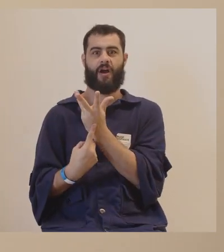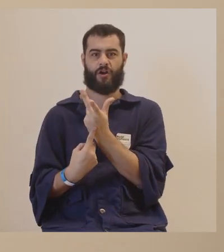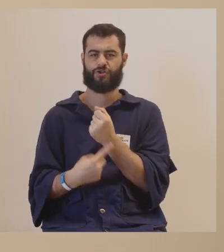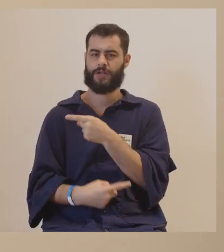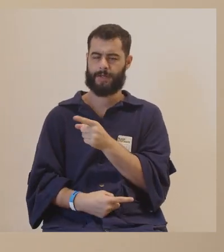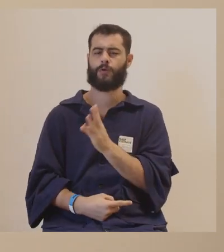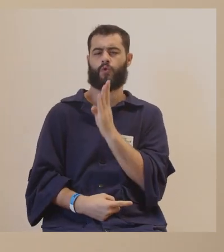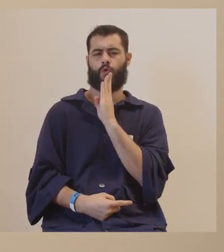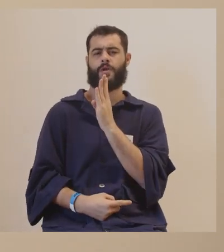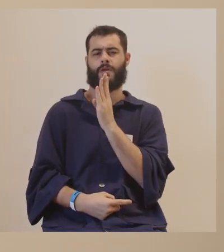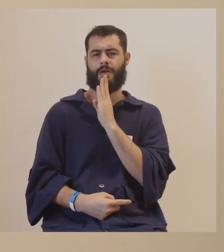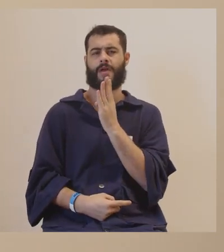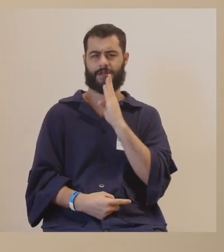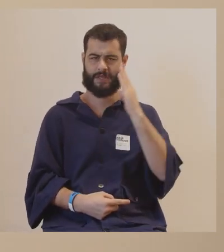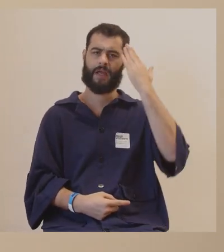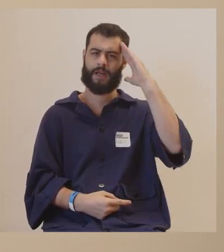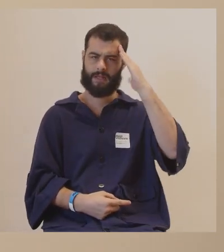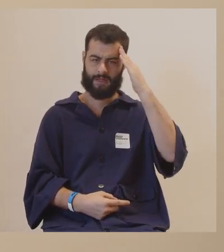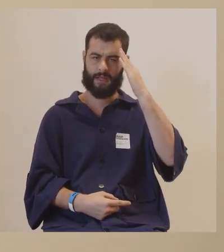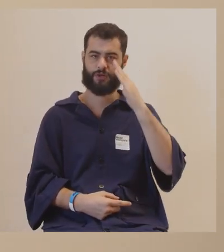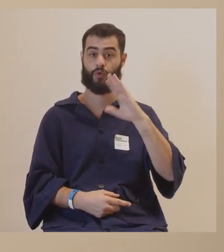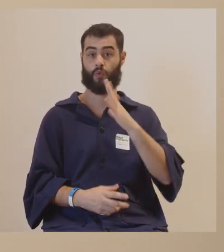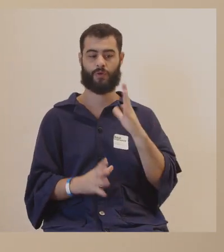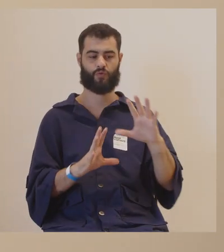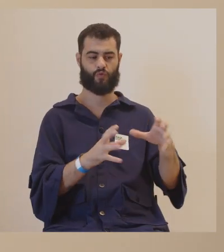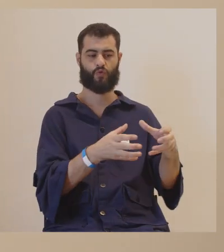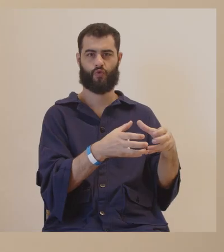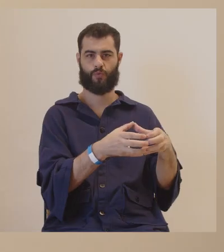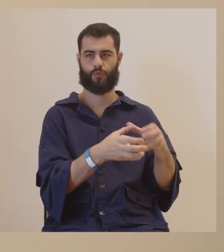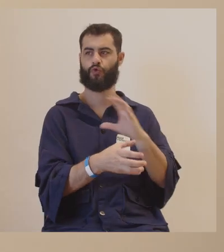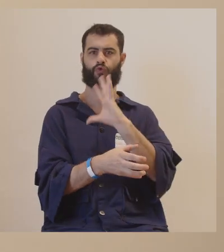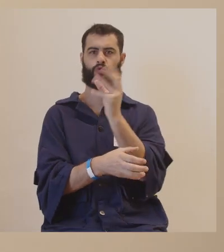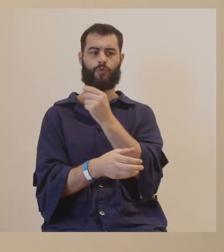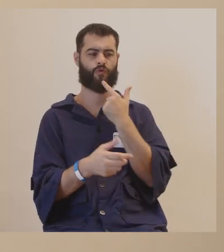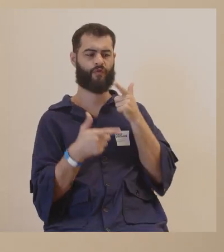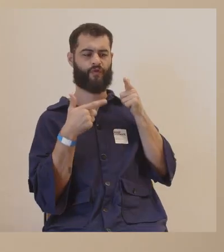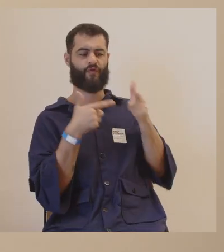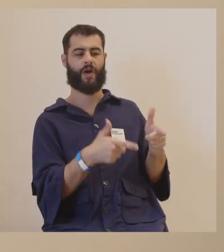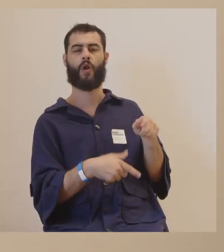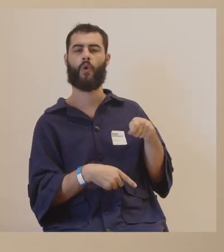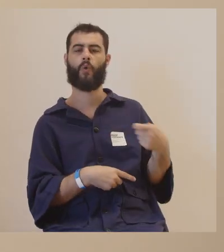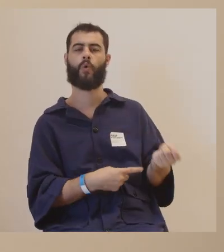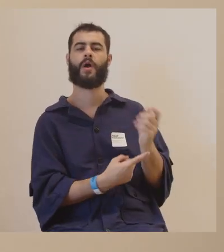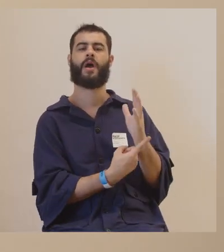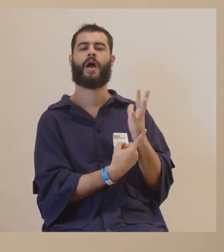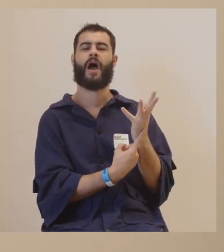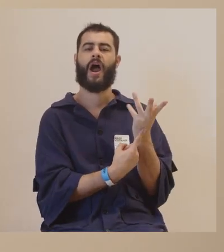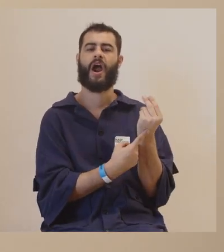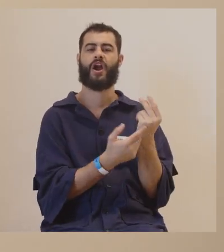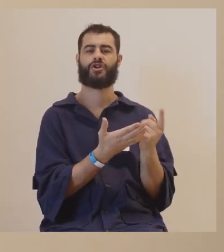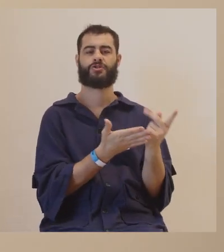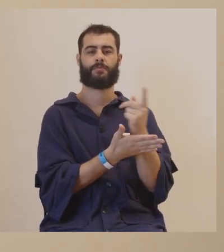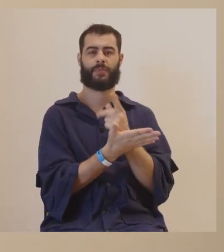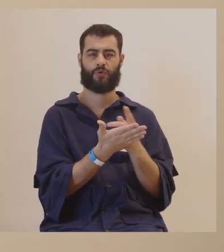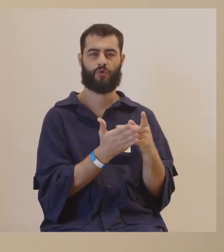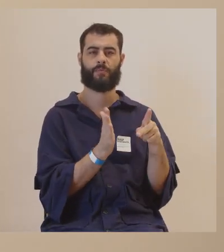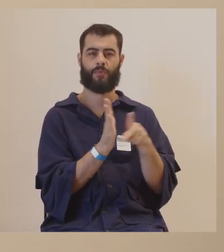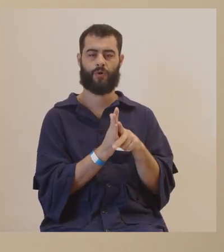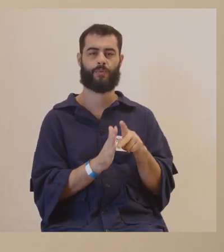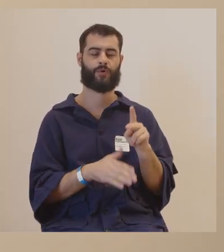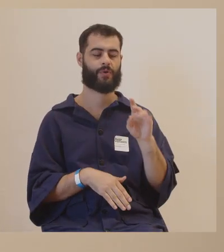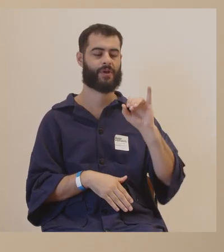que esse título dado a eles, né, de pintores impressionistas, que era pejorativo na época,